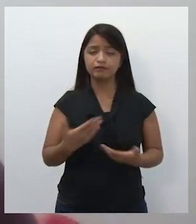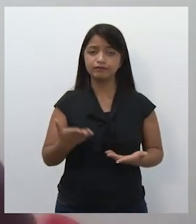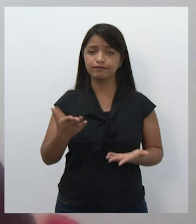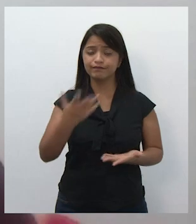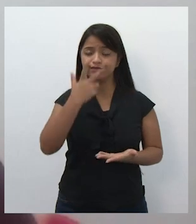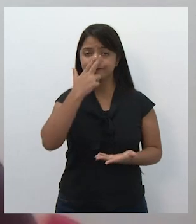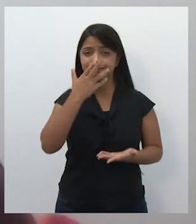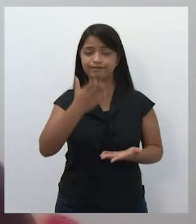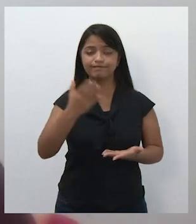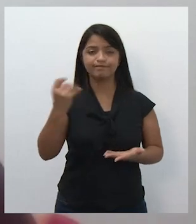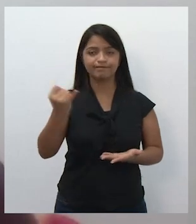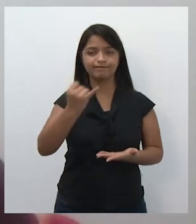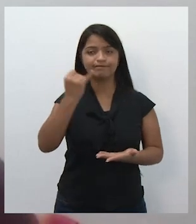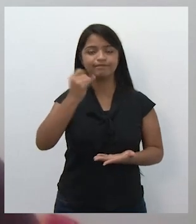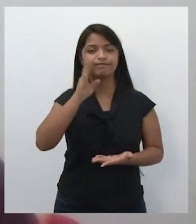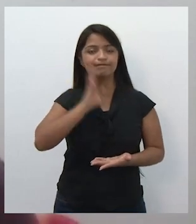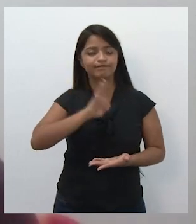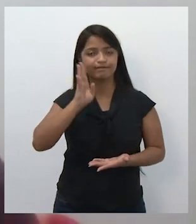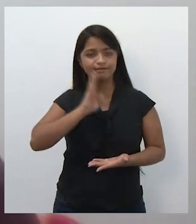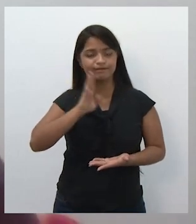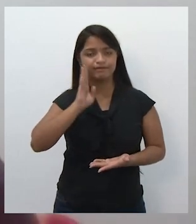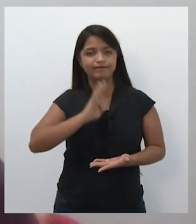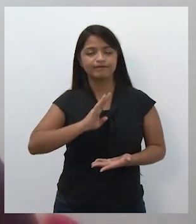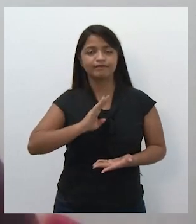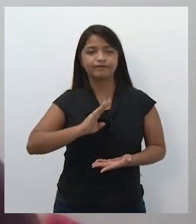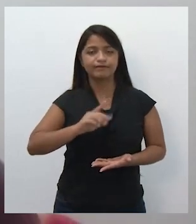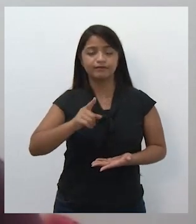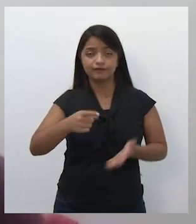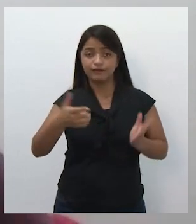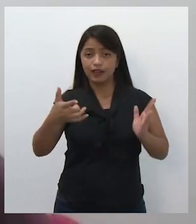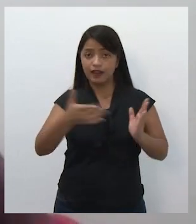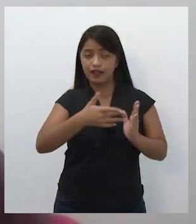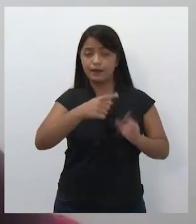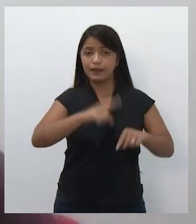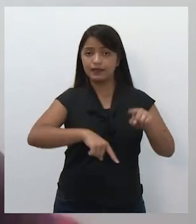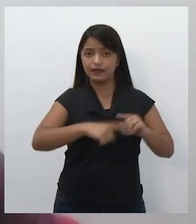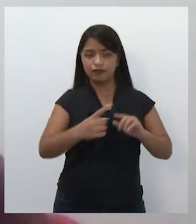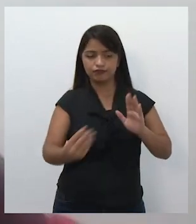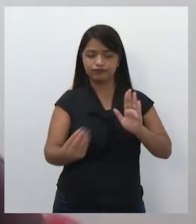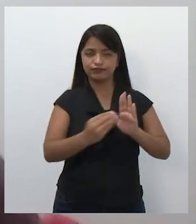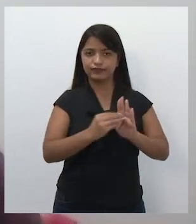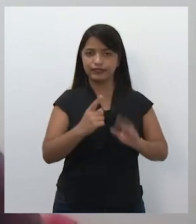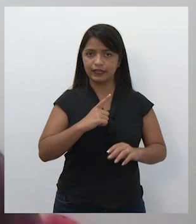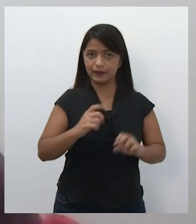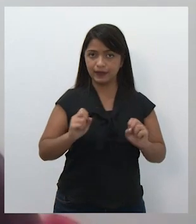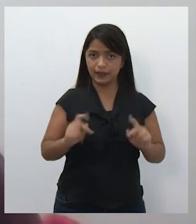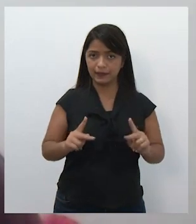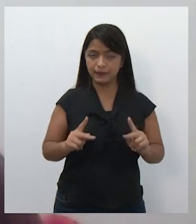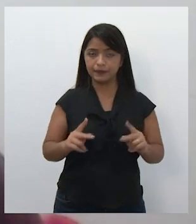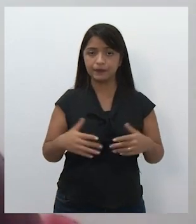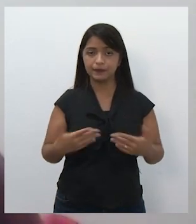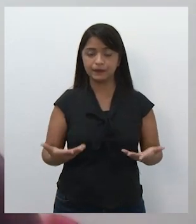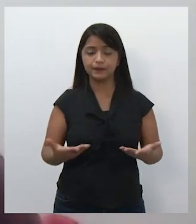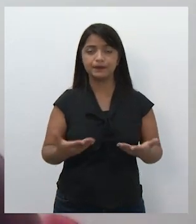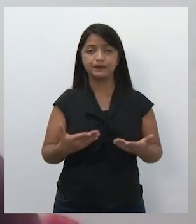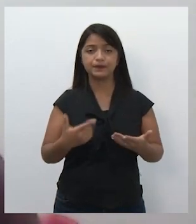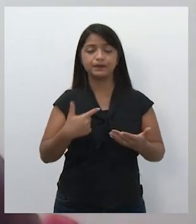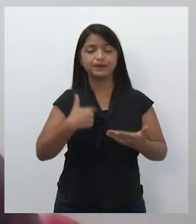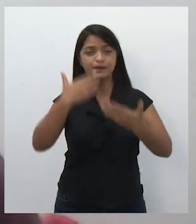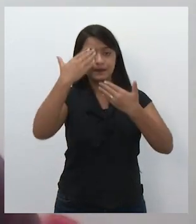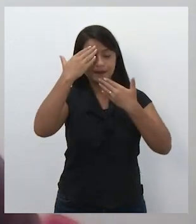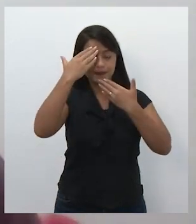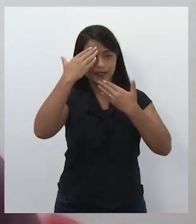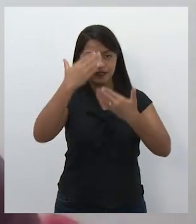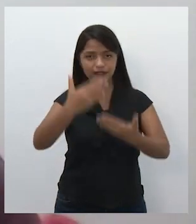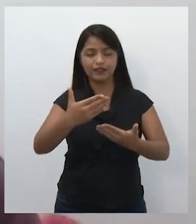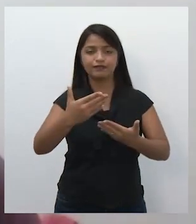muito bacana que a gente tenha isso no material colocado dessa forma, tá? De novo, eu gostaria de agradecer imensamente,